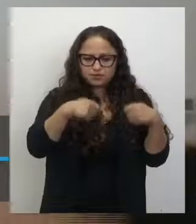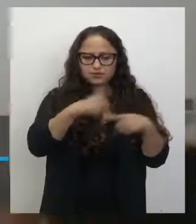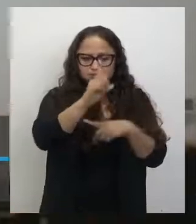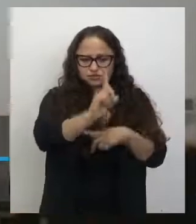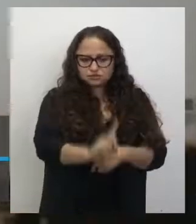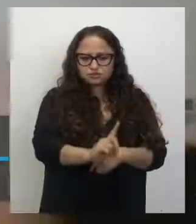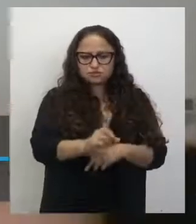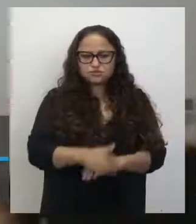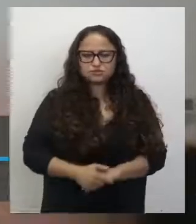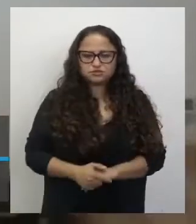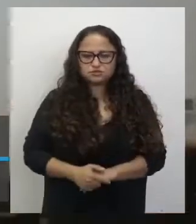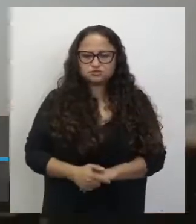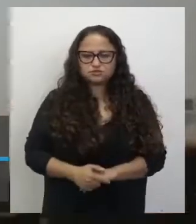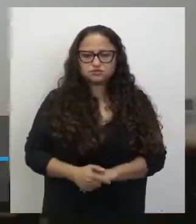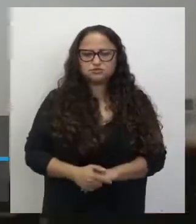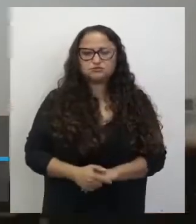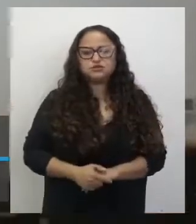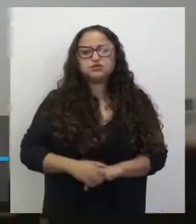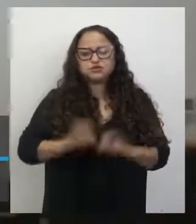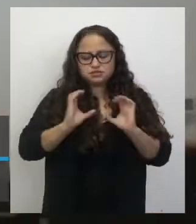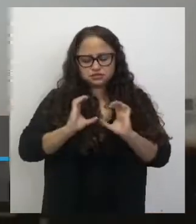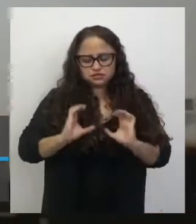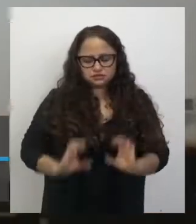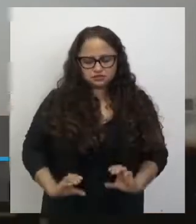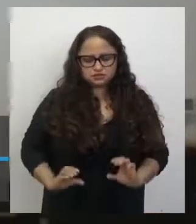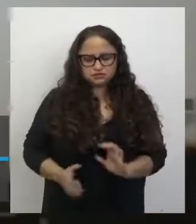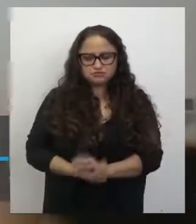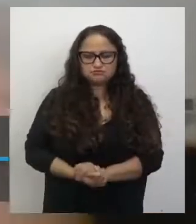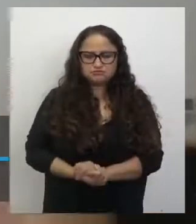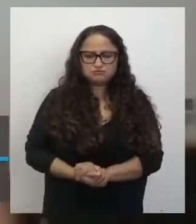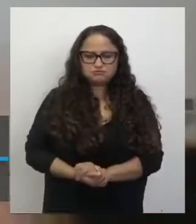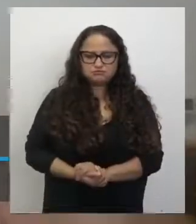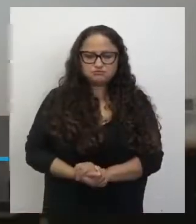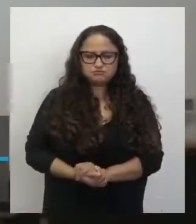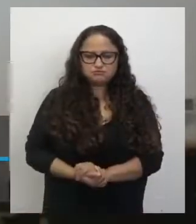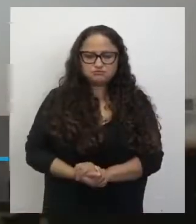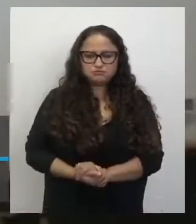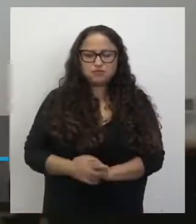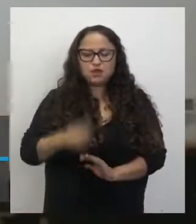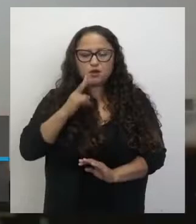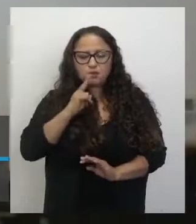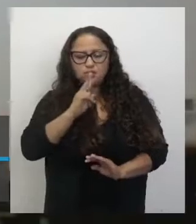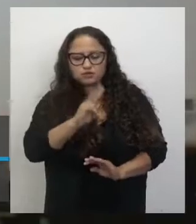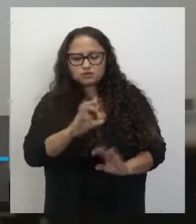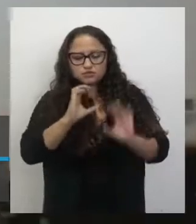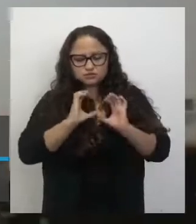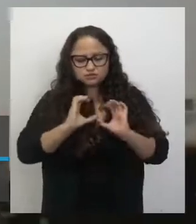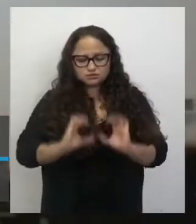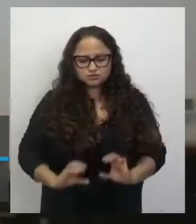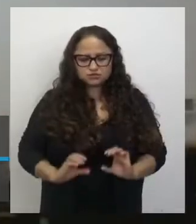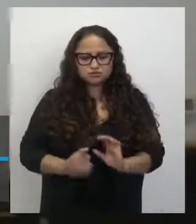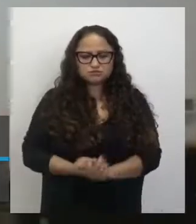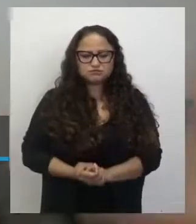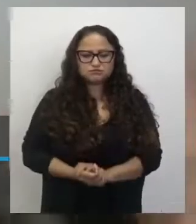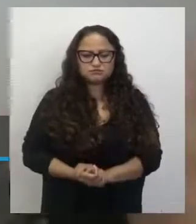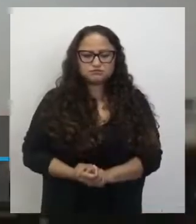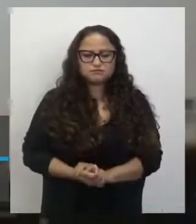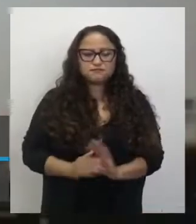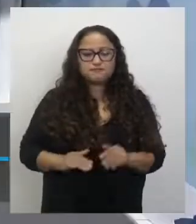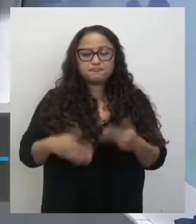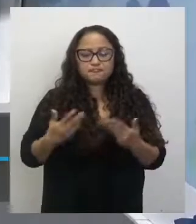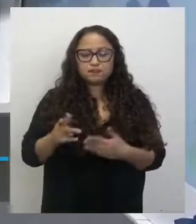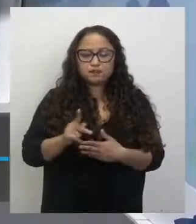direitos, né, e exercício de cidadania, para que elas sejam cidadãs, assistidas como cidadãs. Então, professor Eu falo,